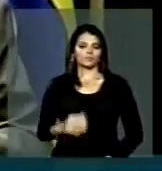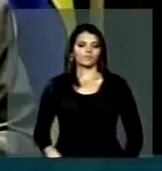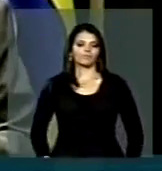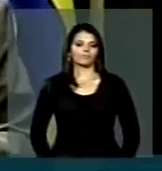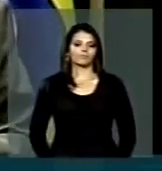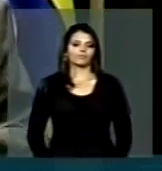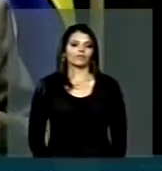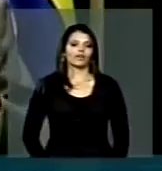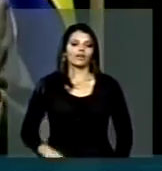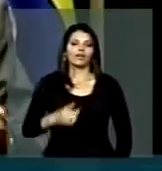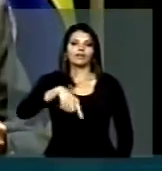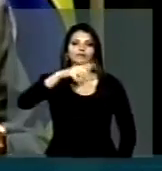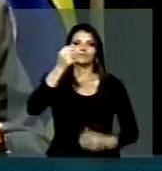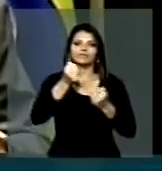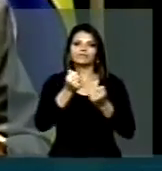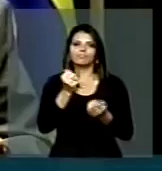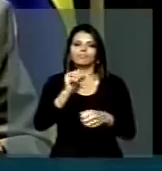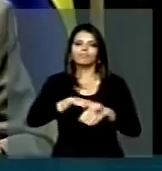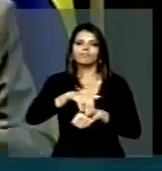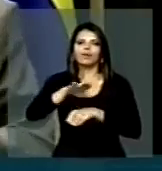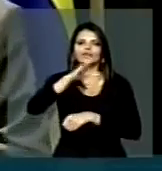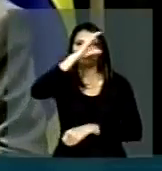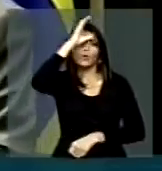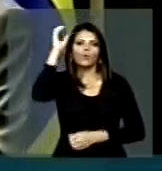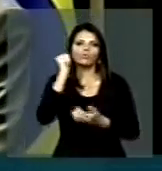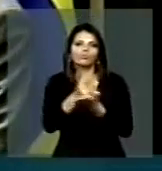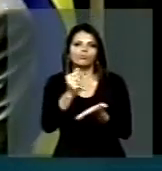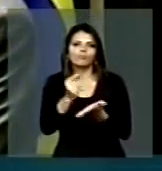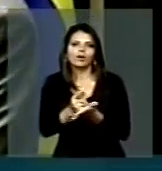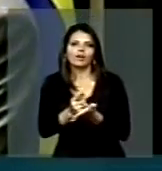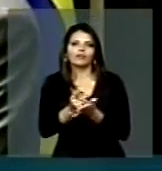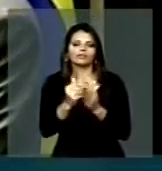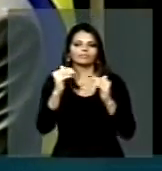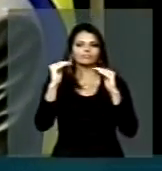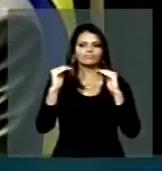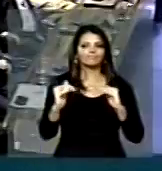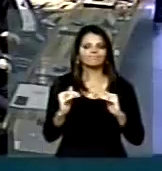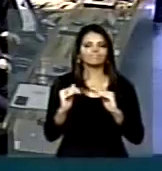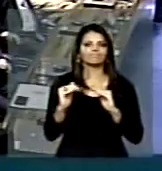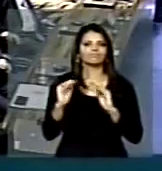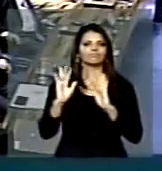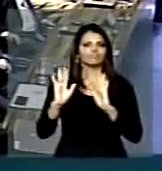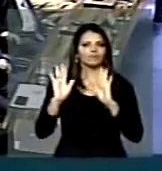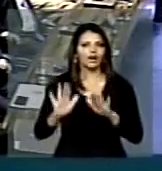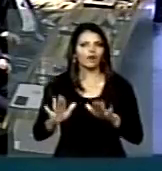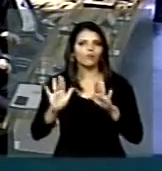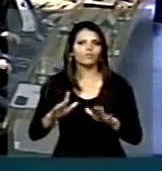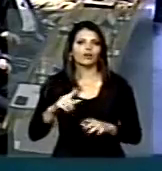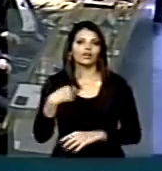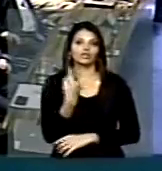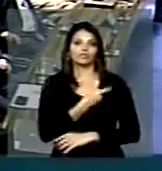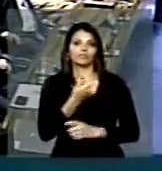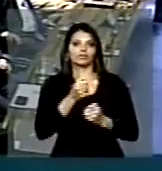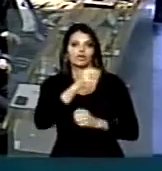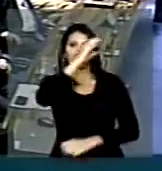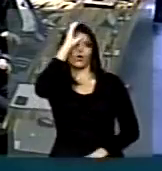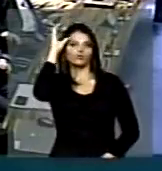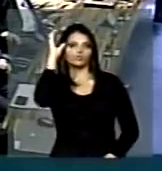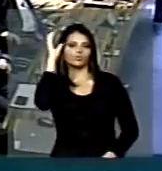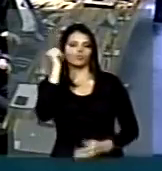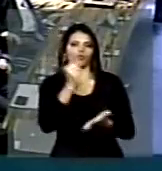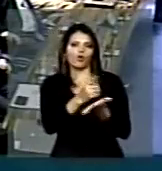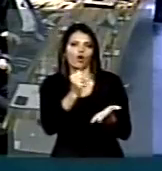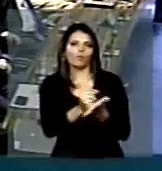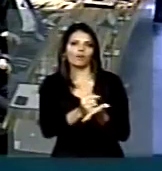que aumentar o consumo e refriar a infraestrutura. Nós temos que aumentar a infraestrutura e não refriar o consumo, mas não expandir